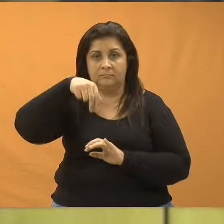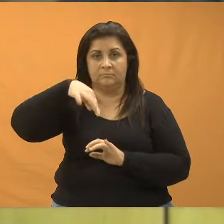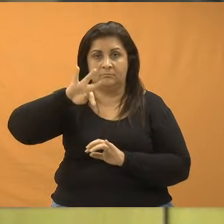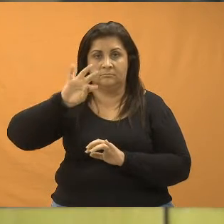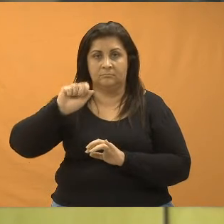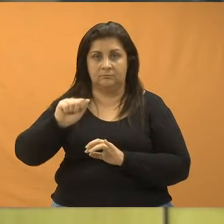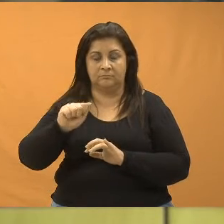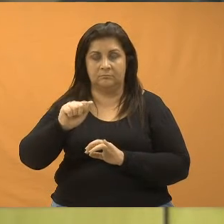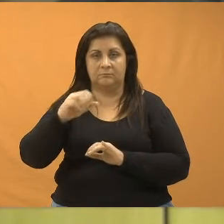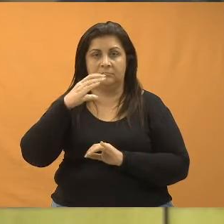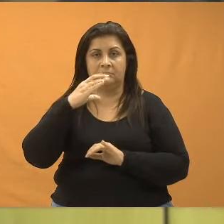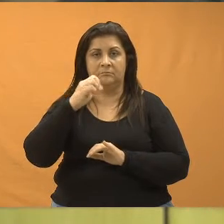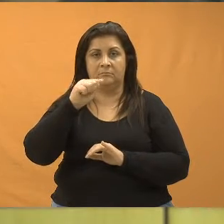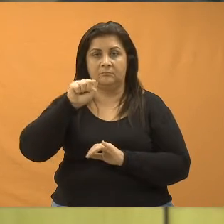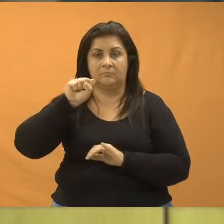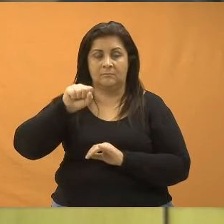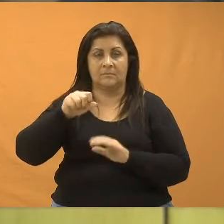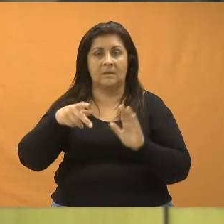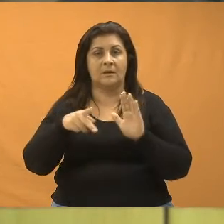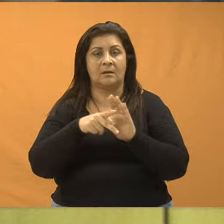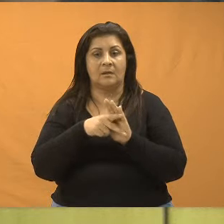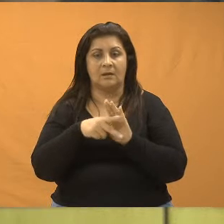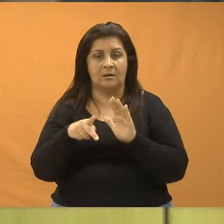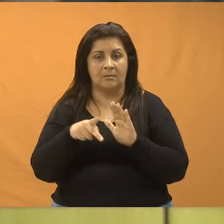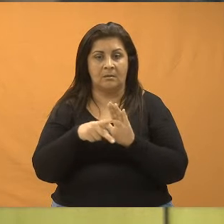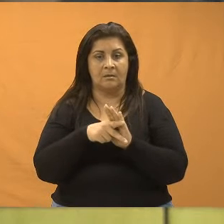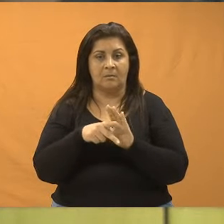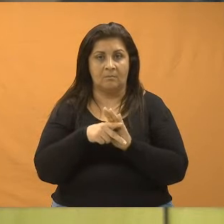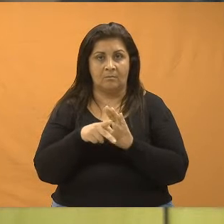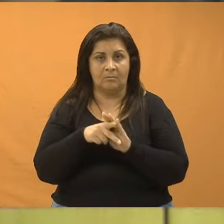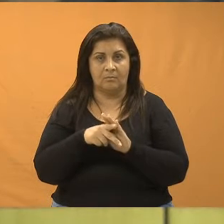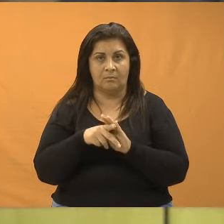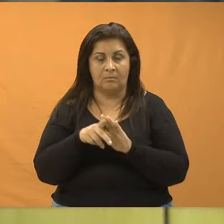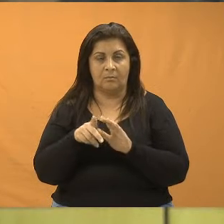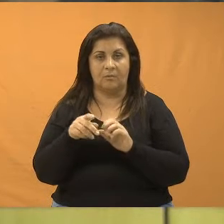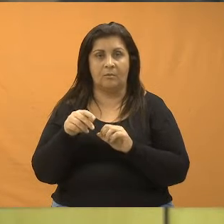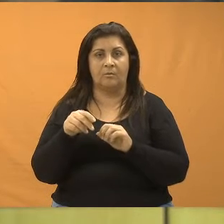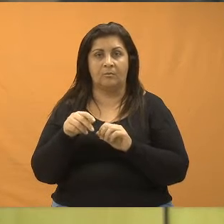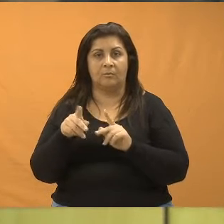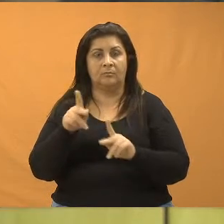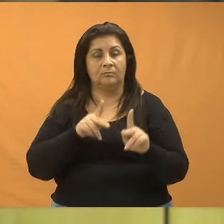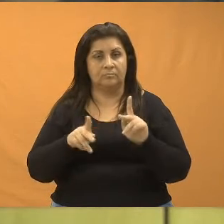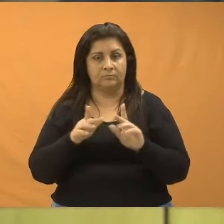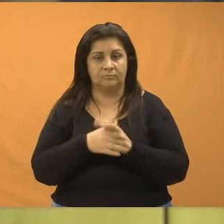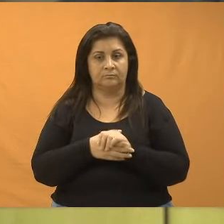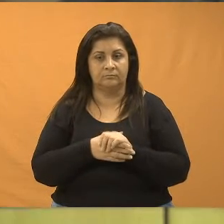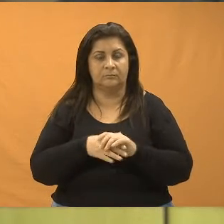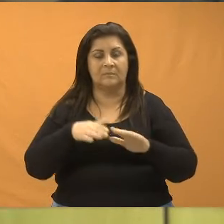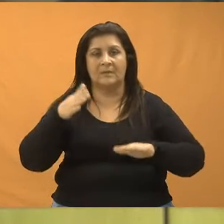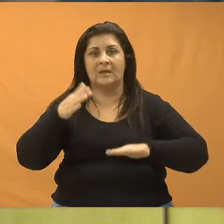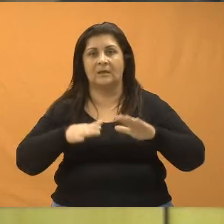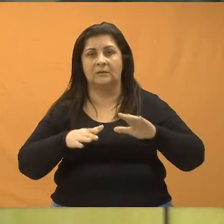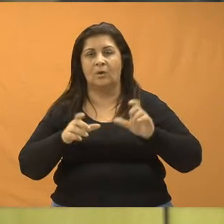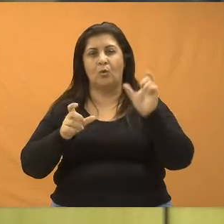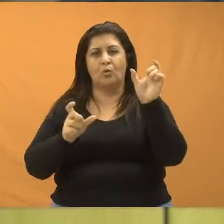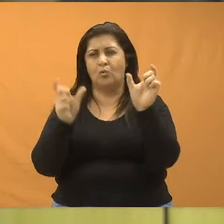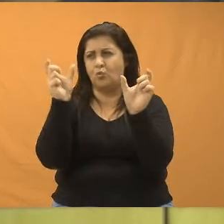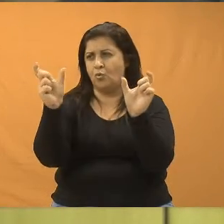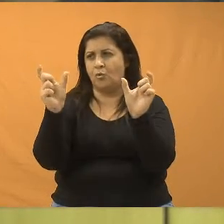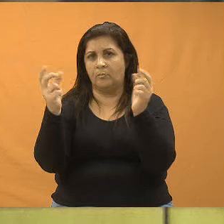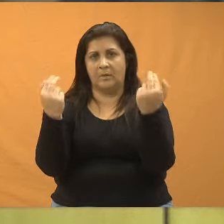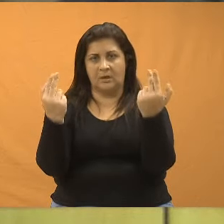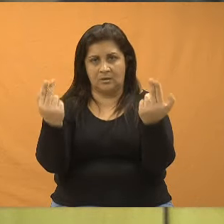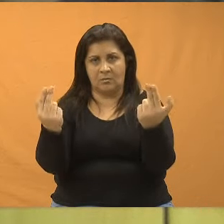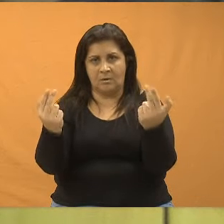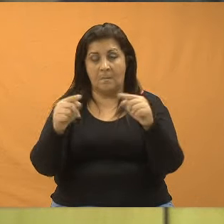é Hospital Municipal da Vila Industrial lá em São José. Às vezes a gente confunde com outro nome, por ter o mesmo nome Santa Casa, o